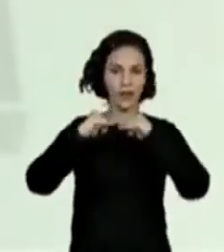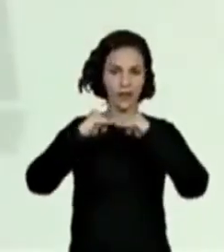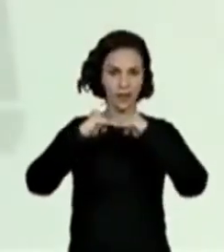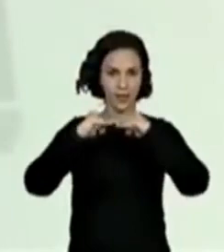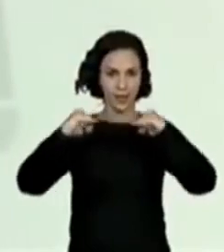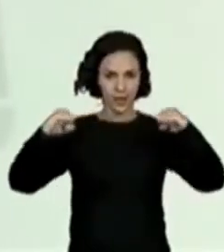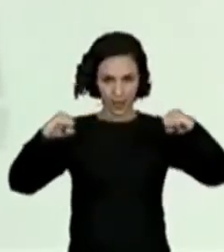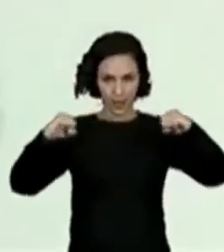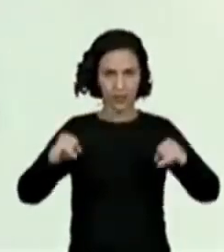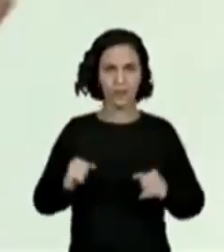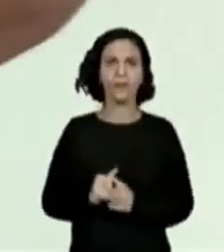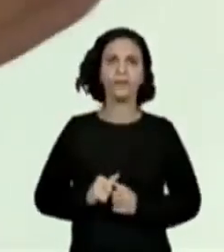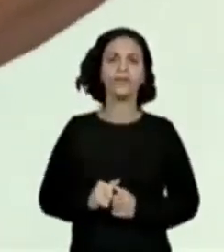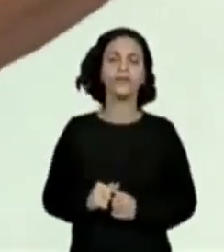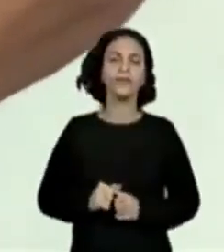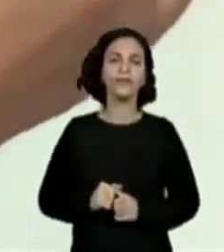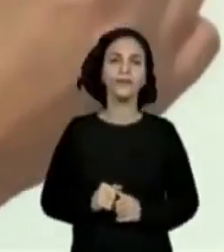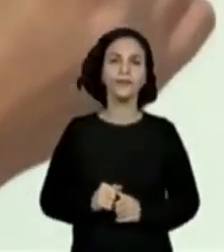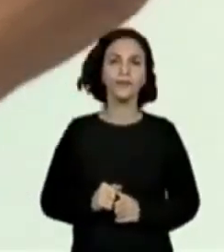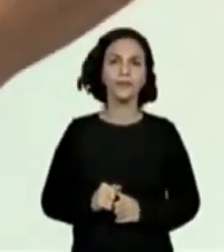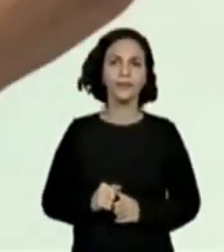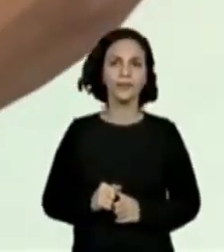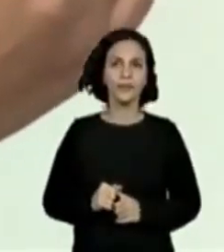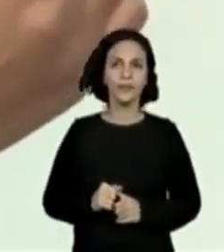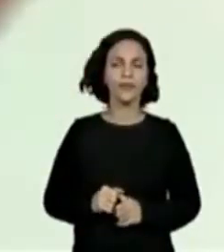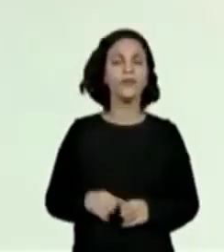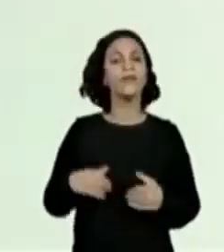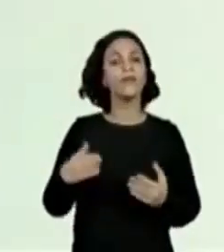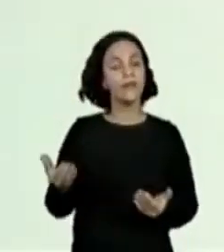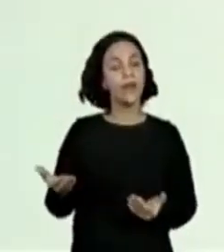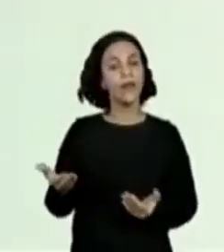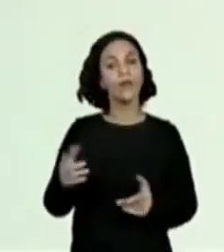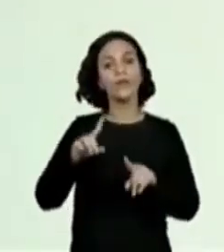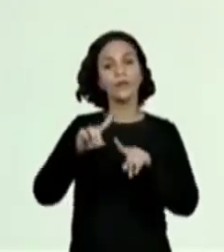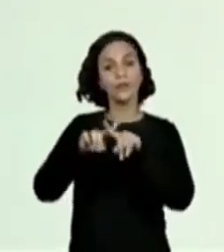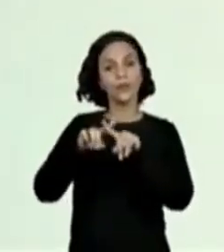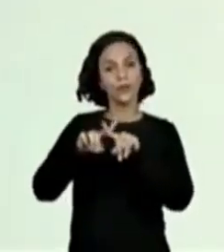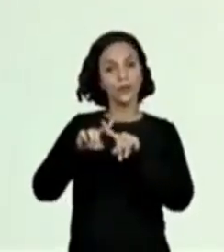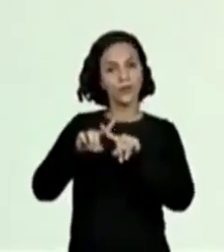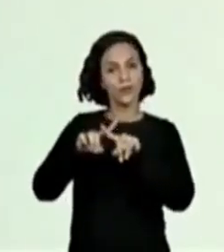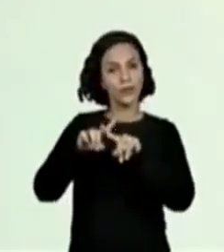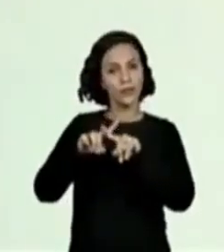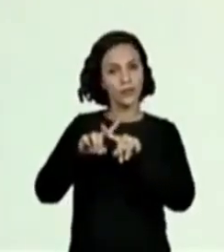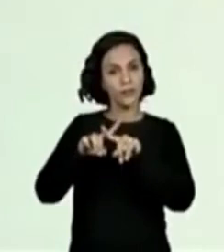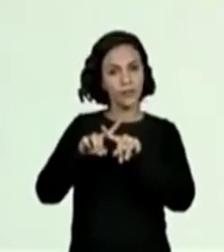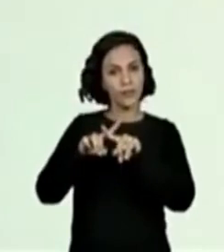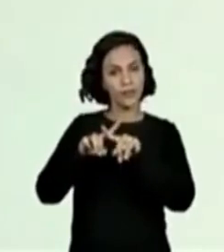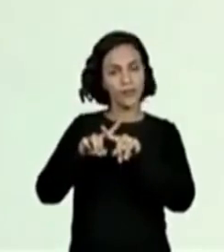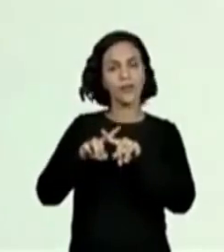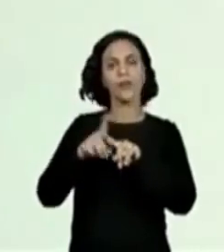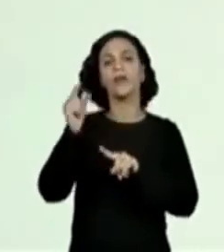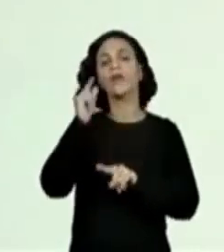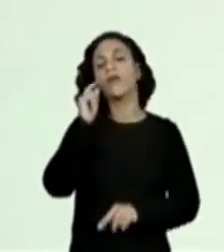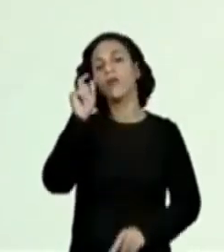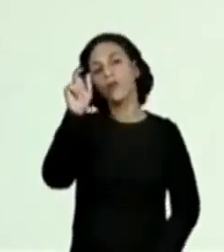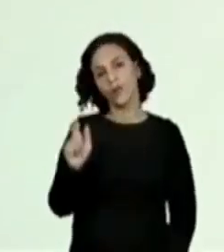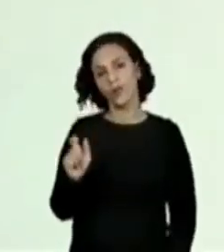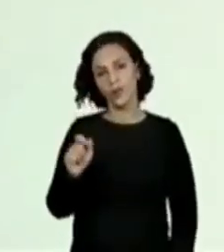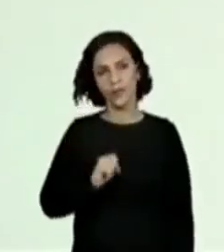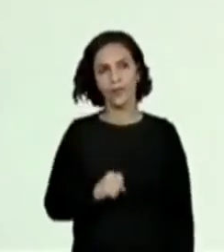na linha, certo? E aí nós vamos multiplicar pela coluna, que tem